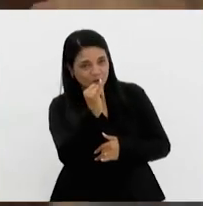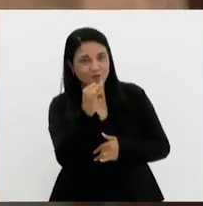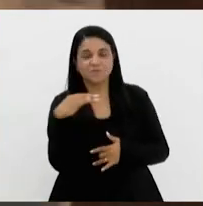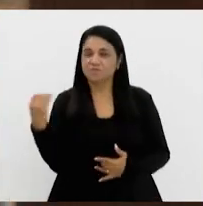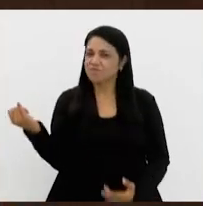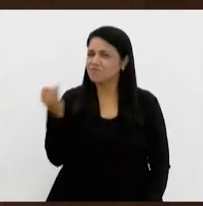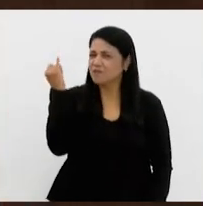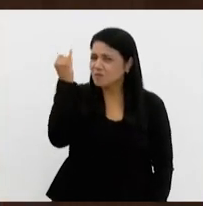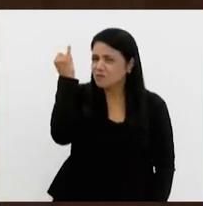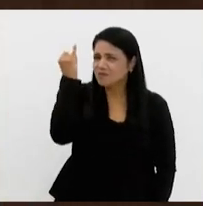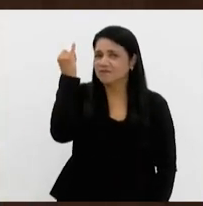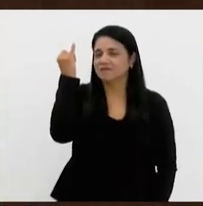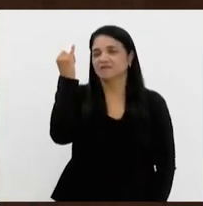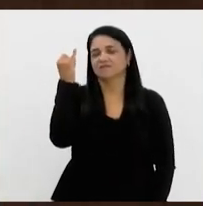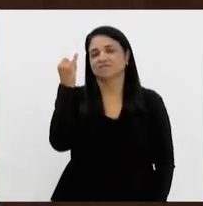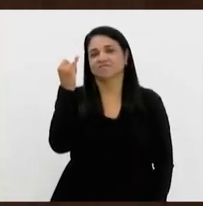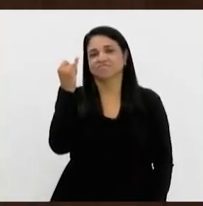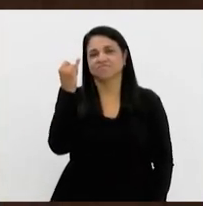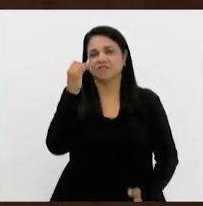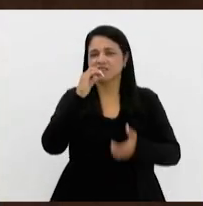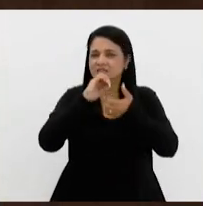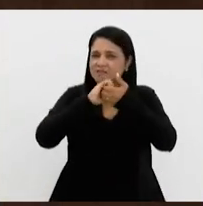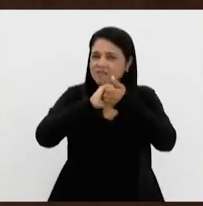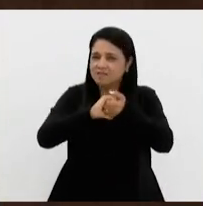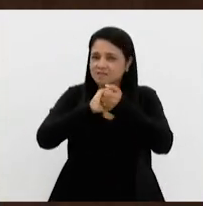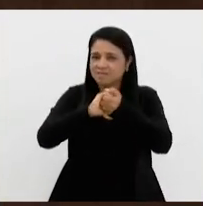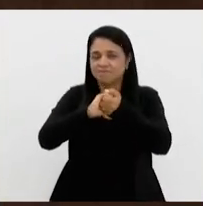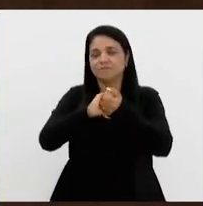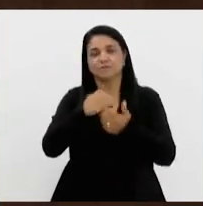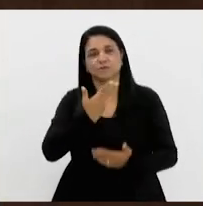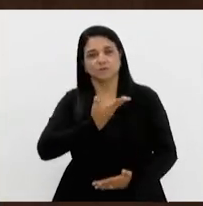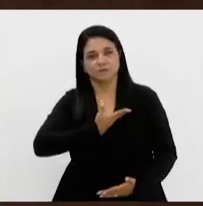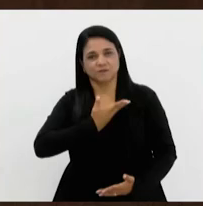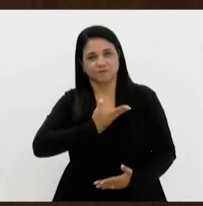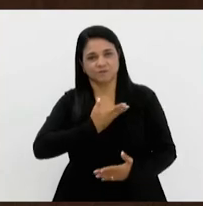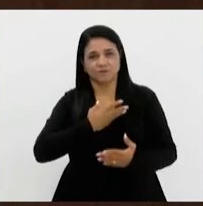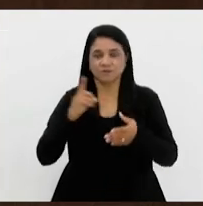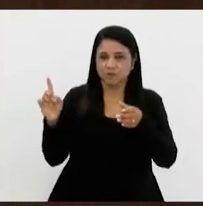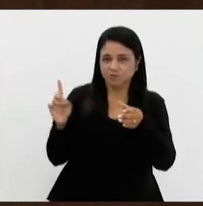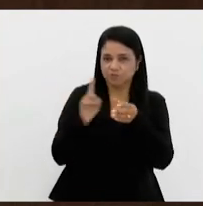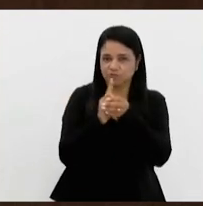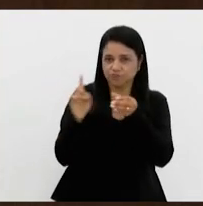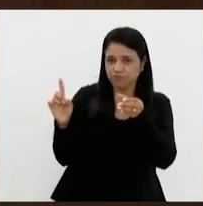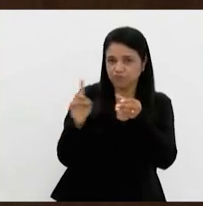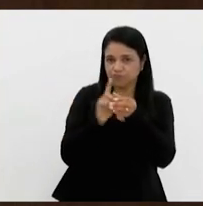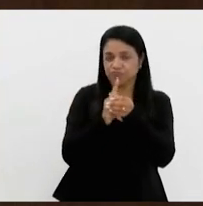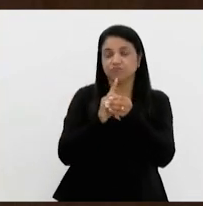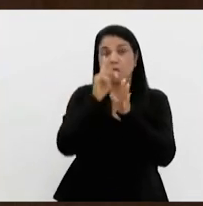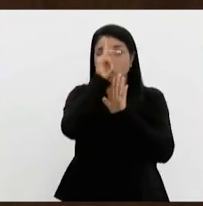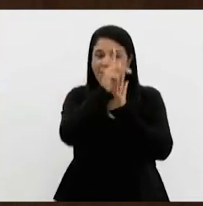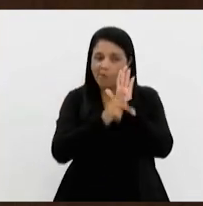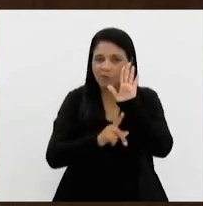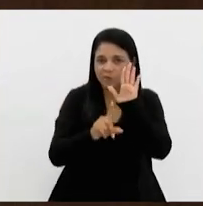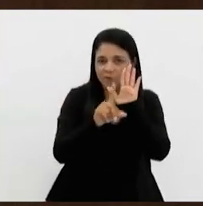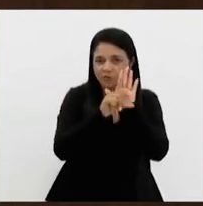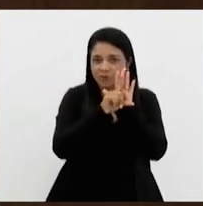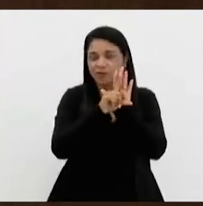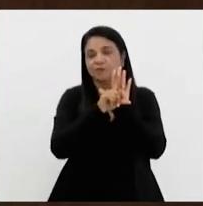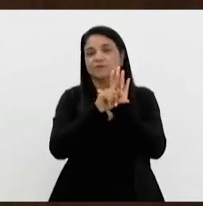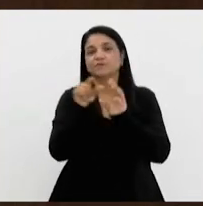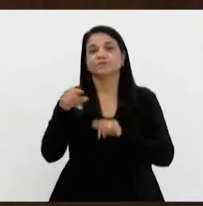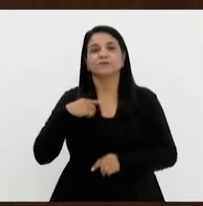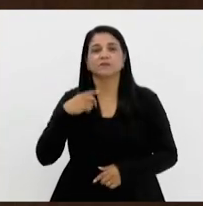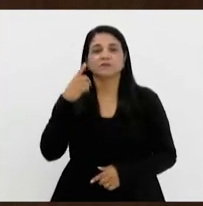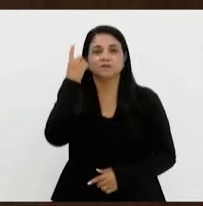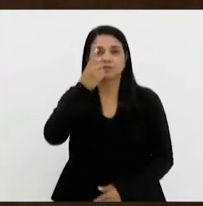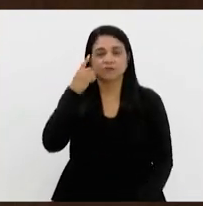importante isso, eu queria saudar meus colegas coautores desse projeto, a intrépida Verônica